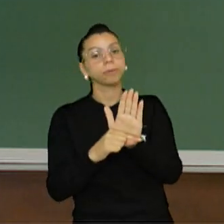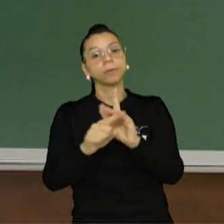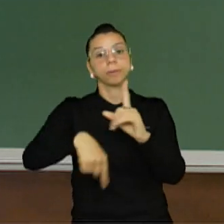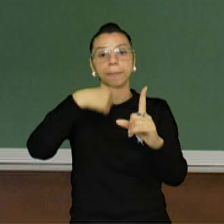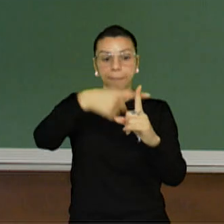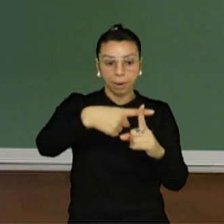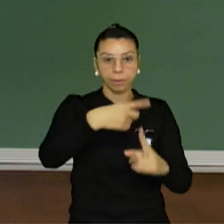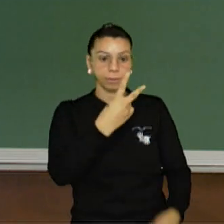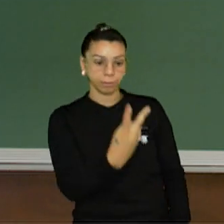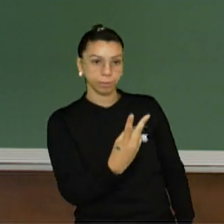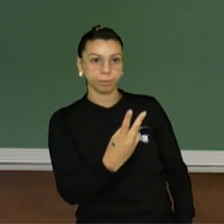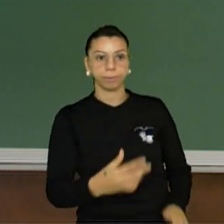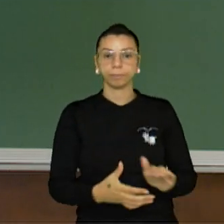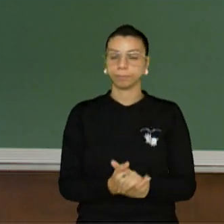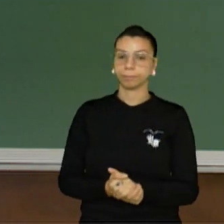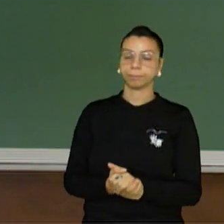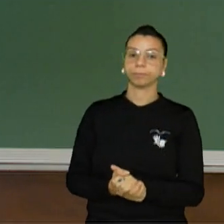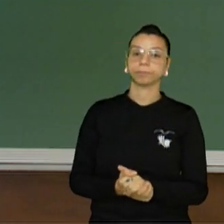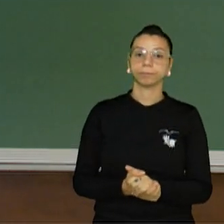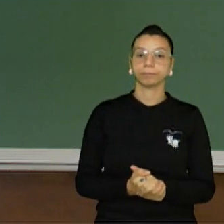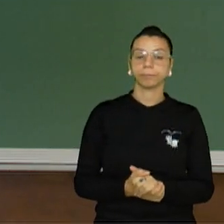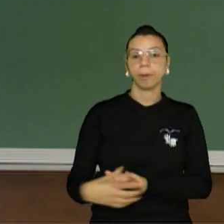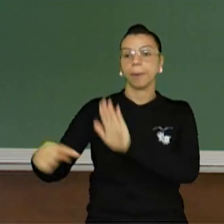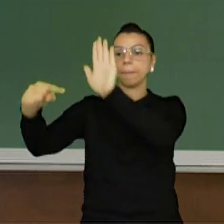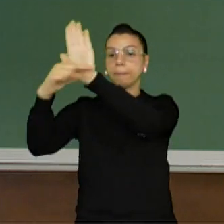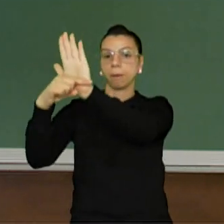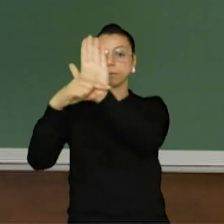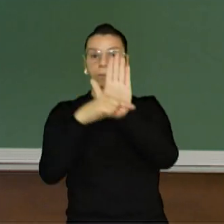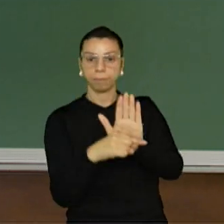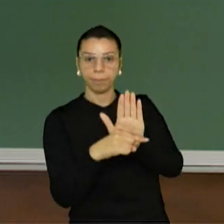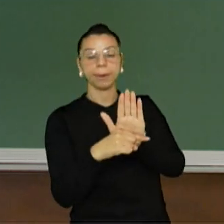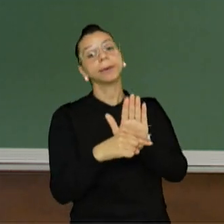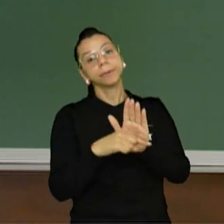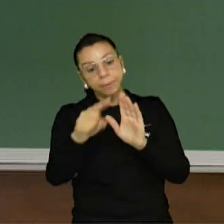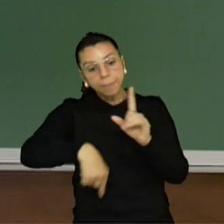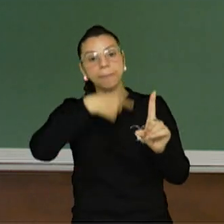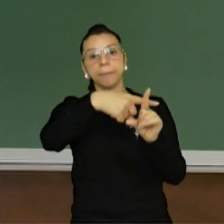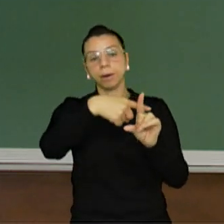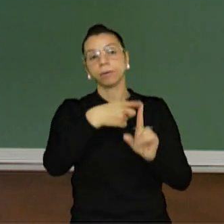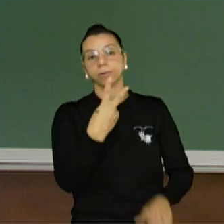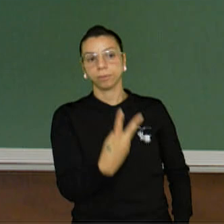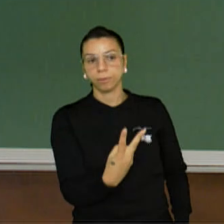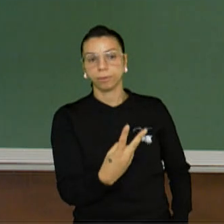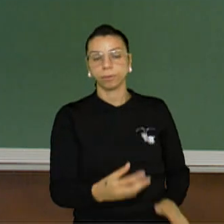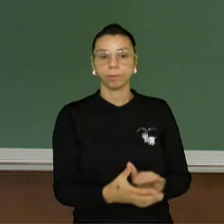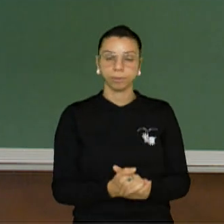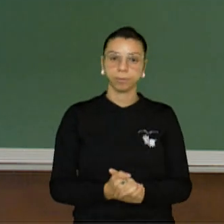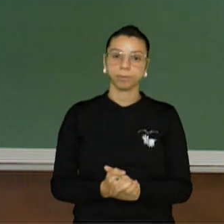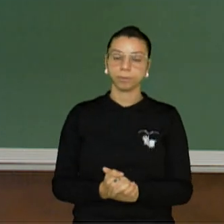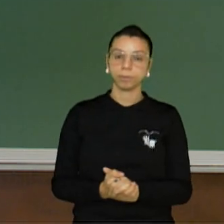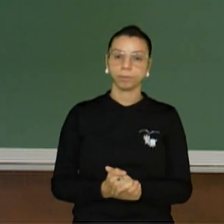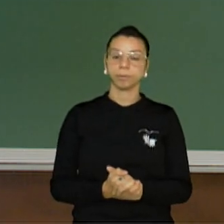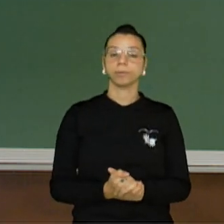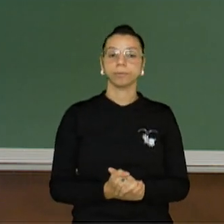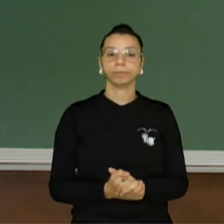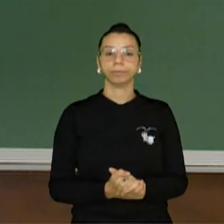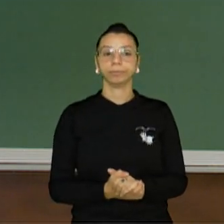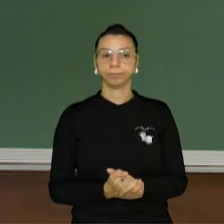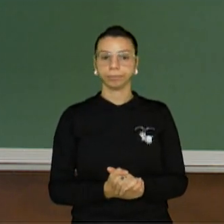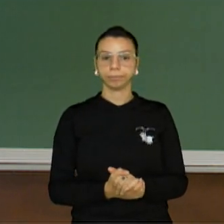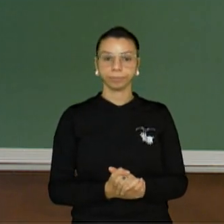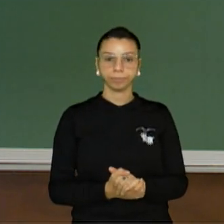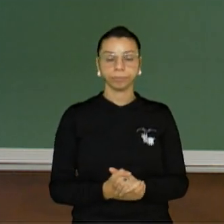2. Depois, outra vez, menos por menos, mais 2. 1 vezes 1 vezes 2. E outra